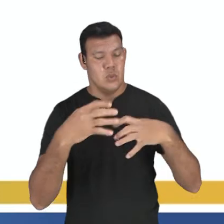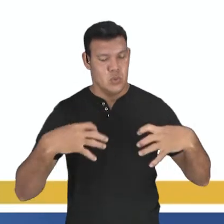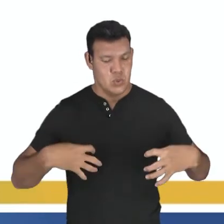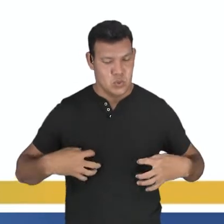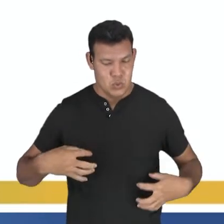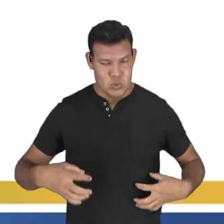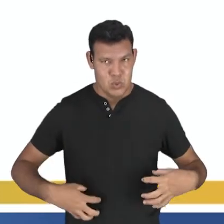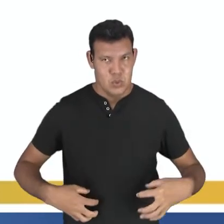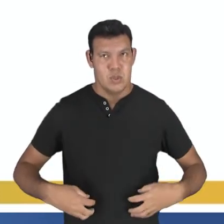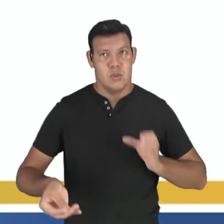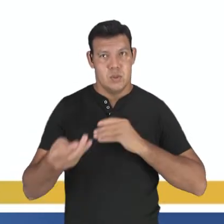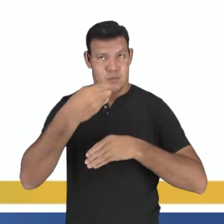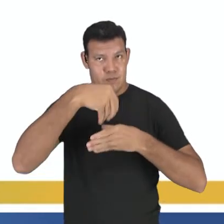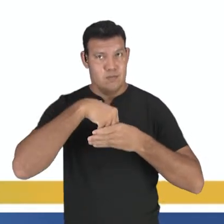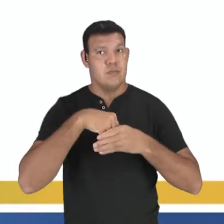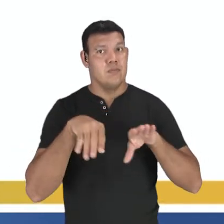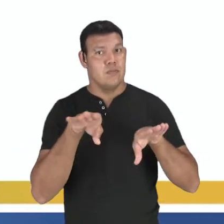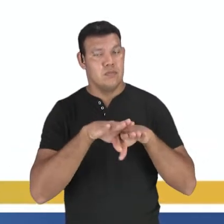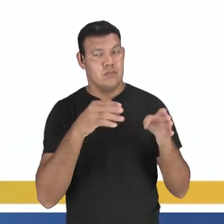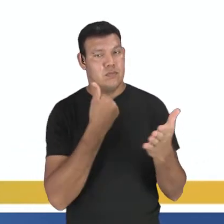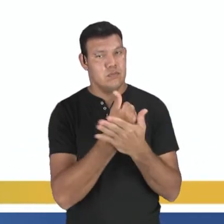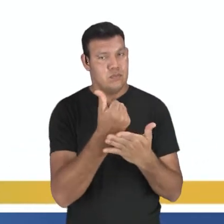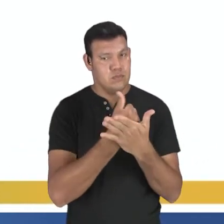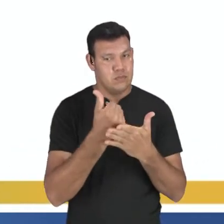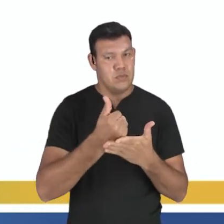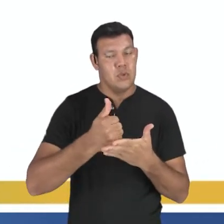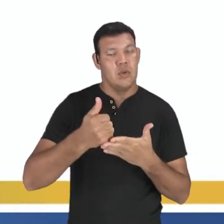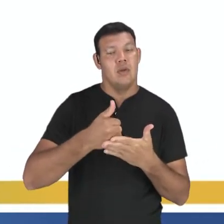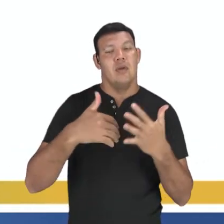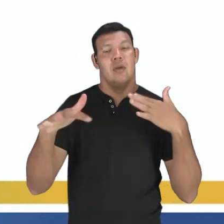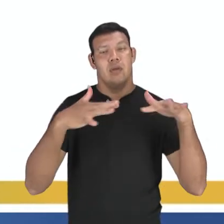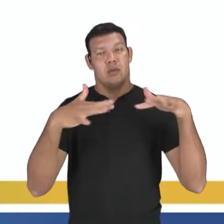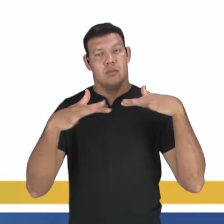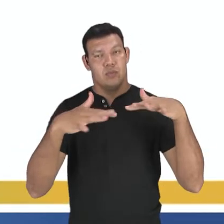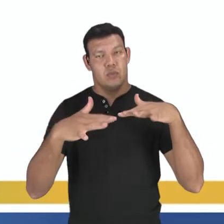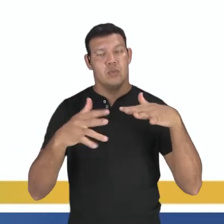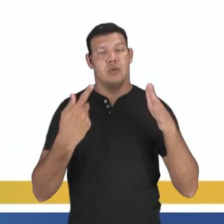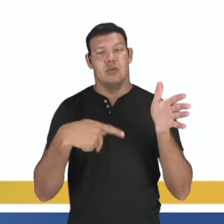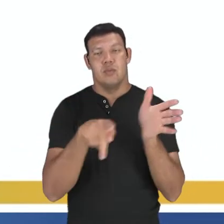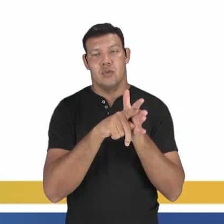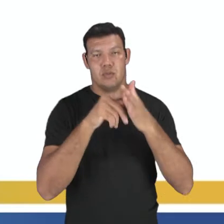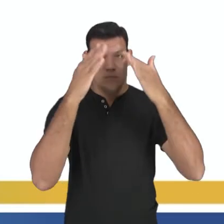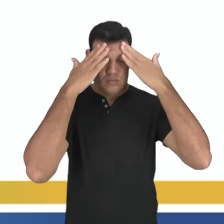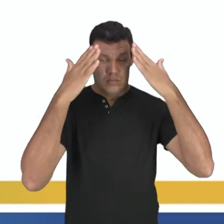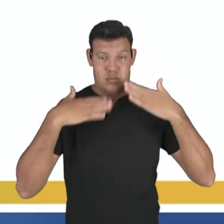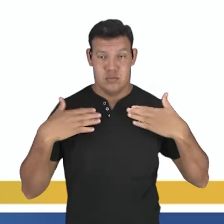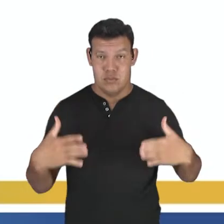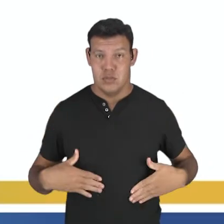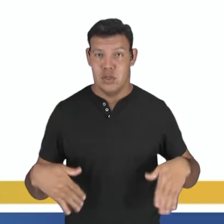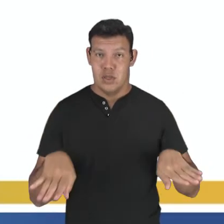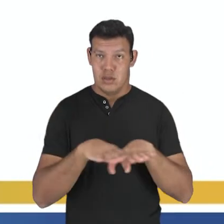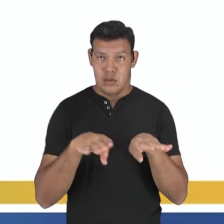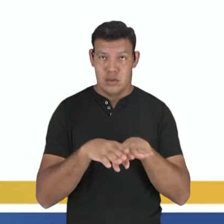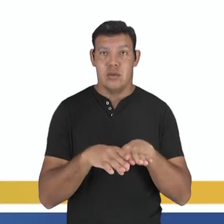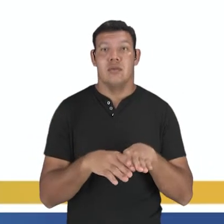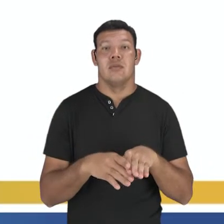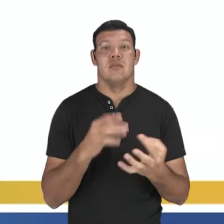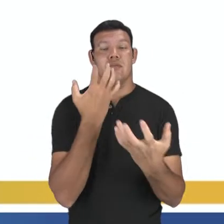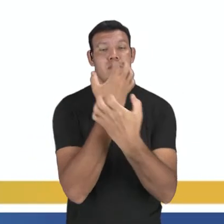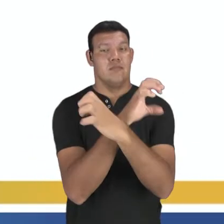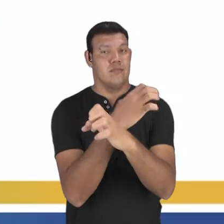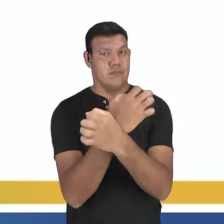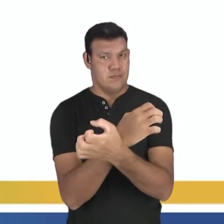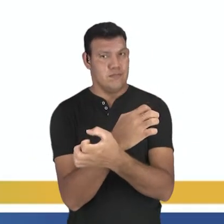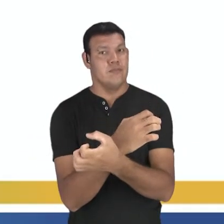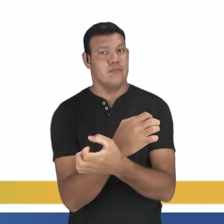internos. Também vai ter aí a questão da atuação na movimentação do nosso corpo. Vamos ter também aí o funcionamento dos ossos